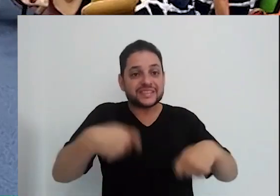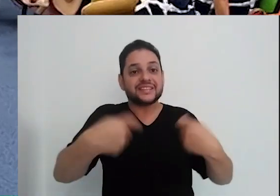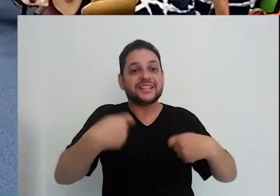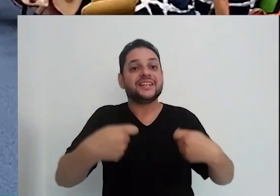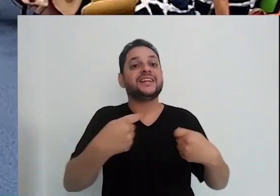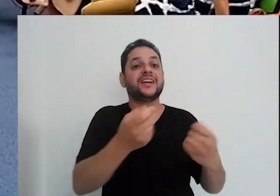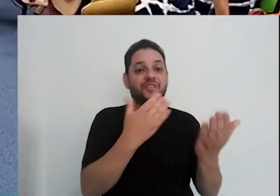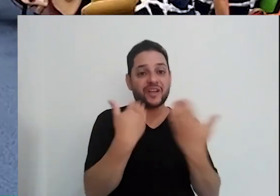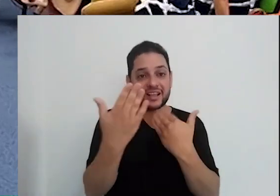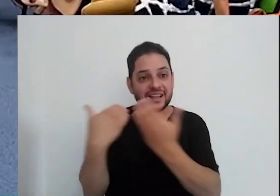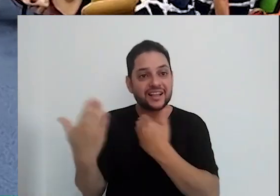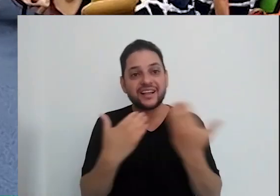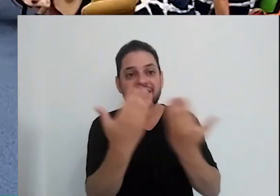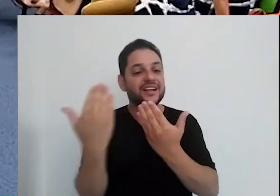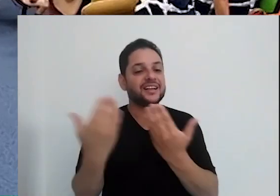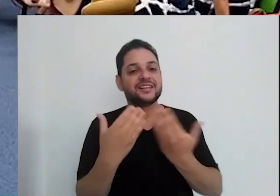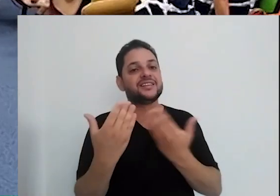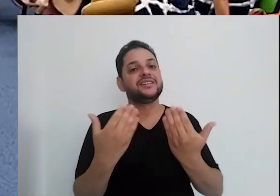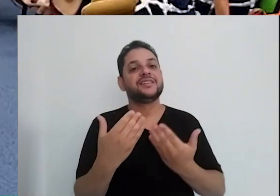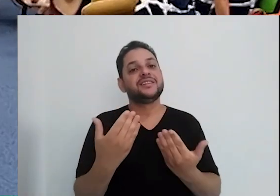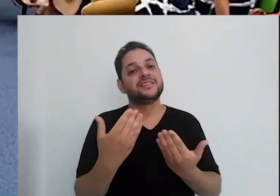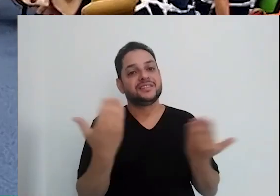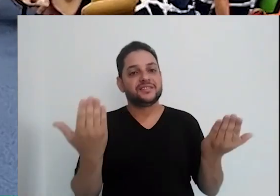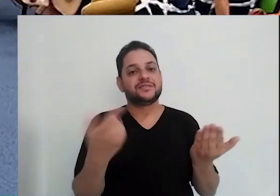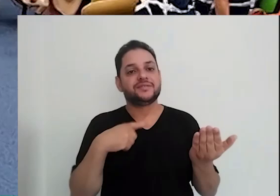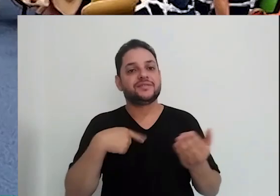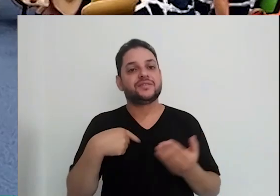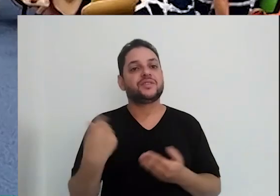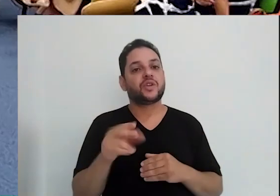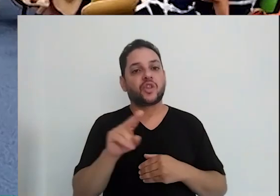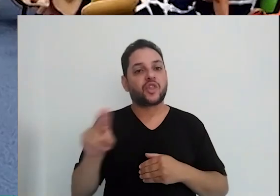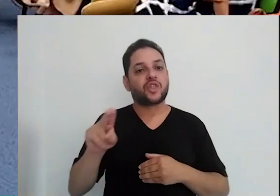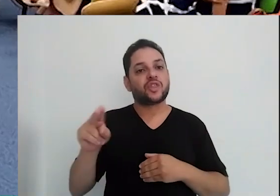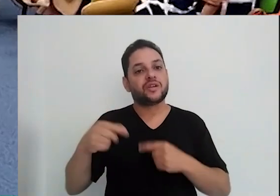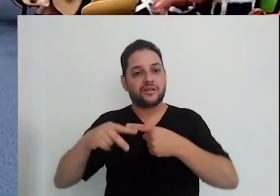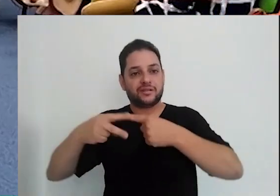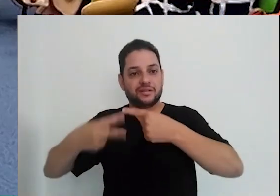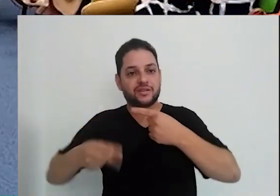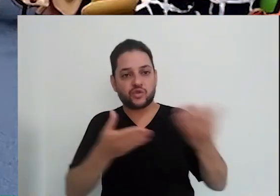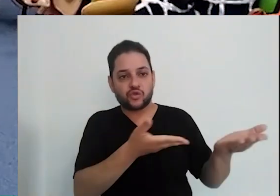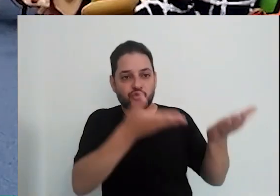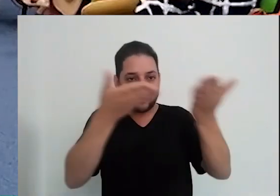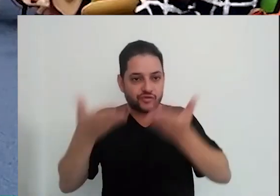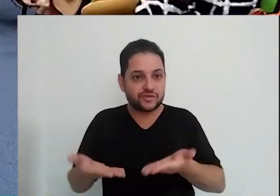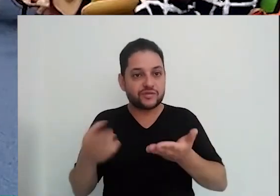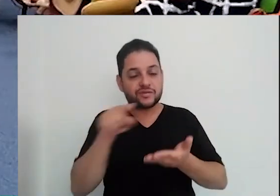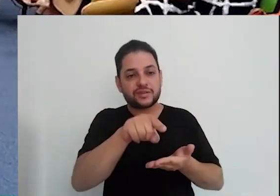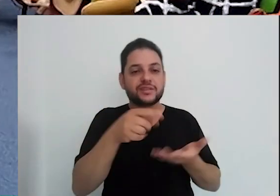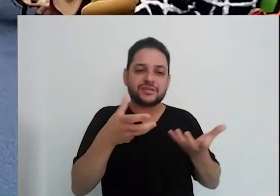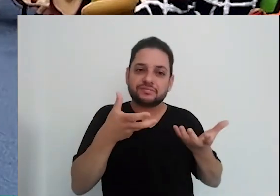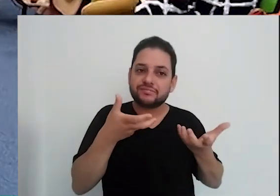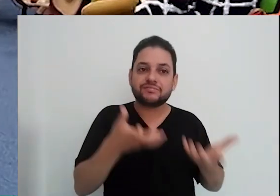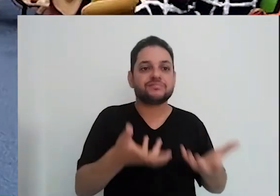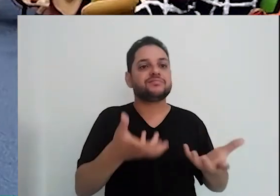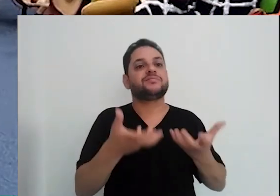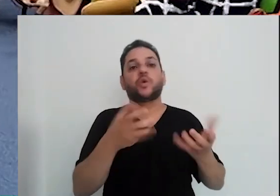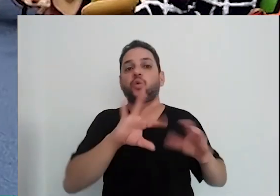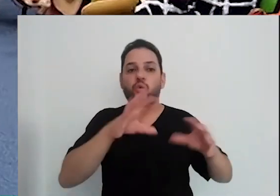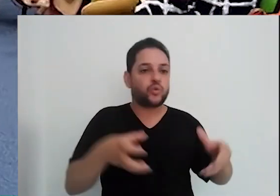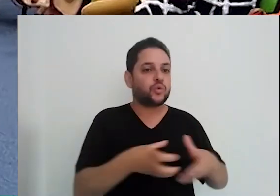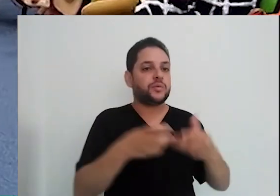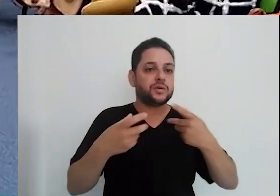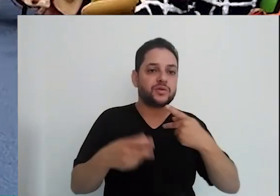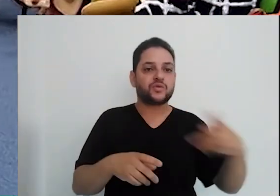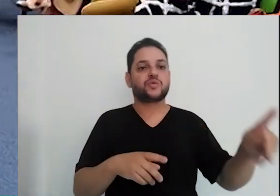então já aproveitando em nome do laboratório fazendo já esse convite que tá quando você quiser ou sua equipe ou quem você